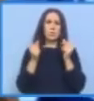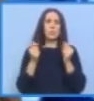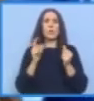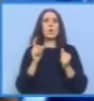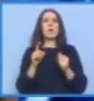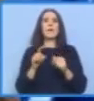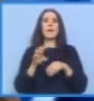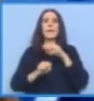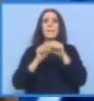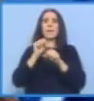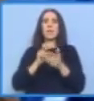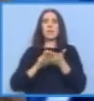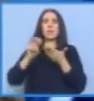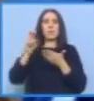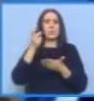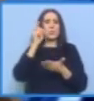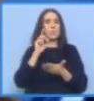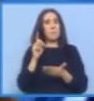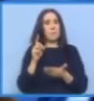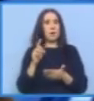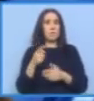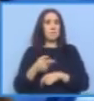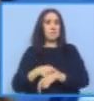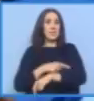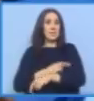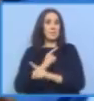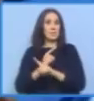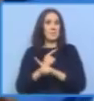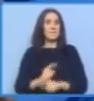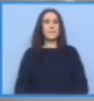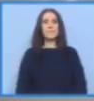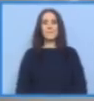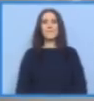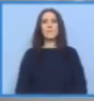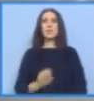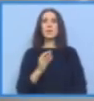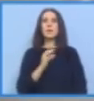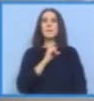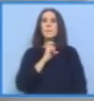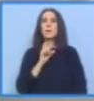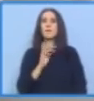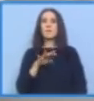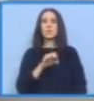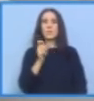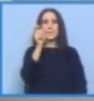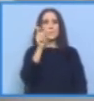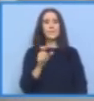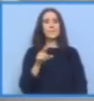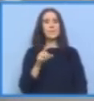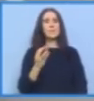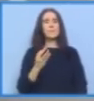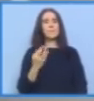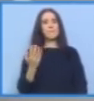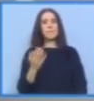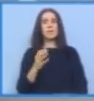como fazer rapel, mas quer dizer, mas é radical na mesma, não é? Padre Francisco, esta também, a oração,